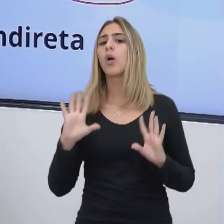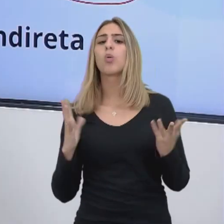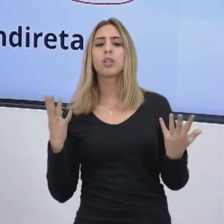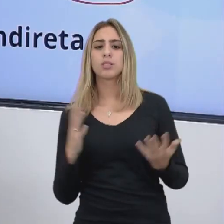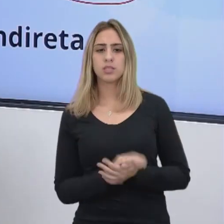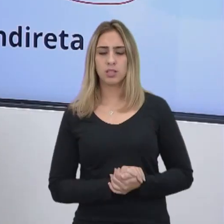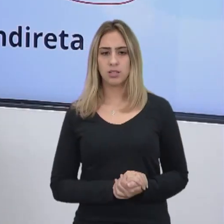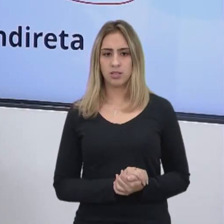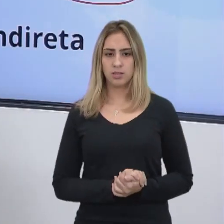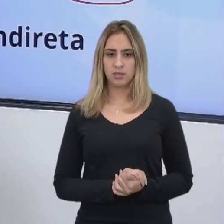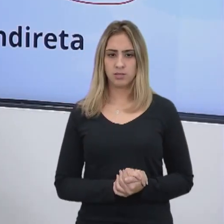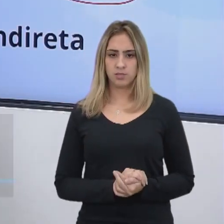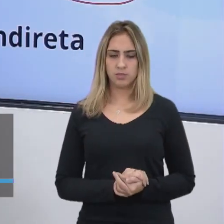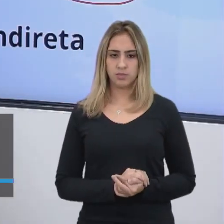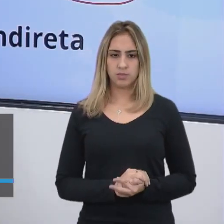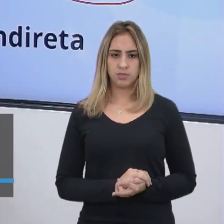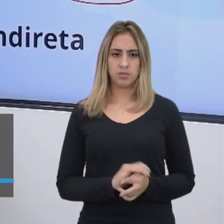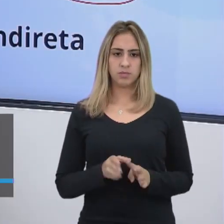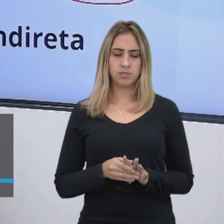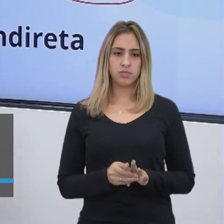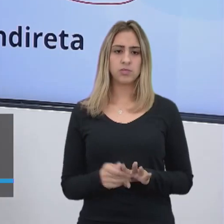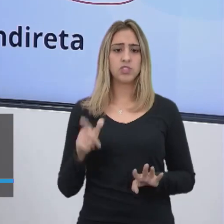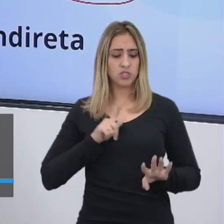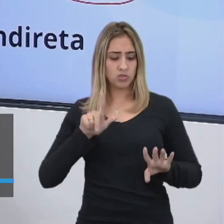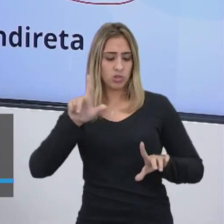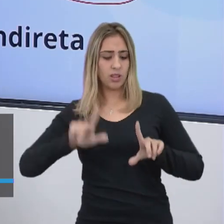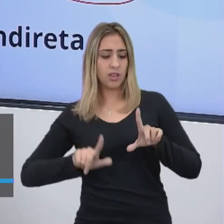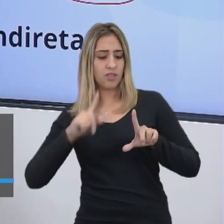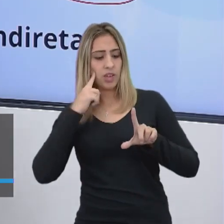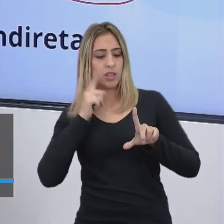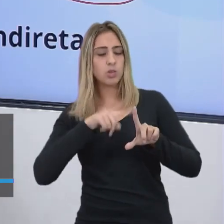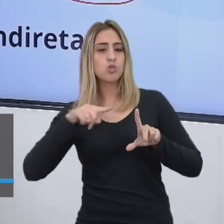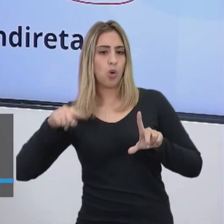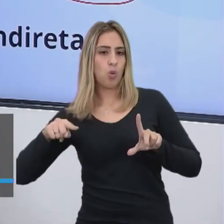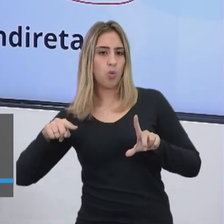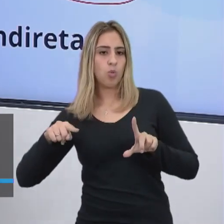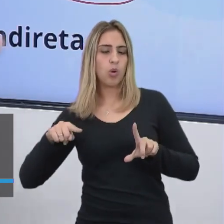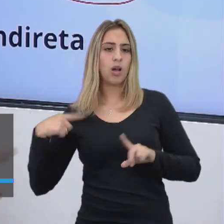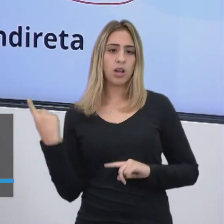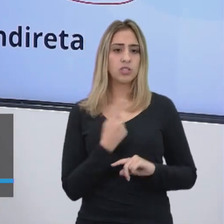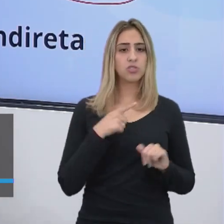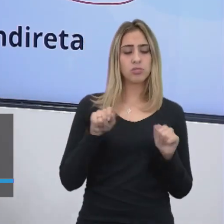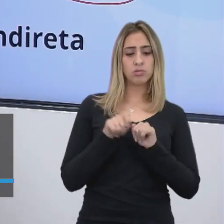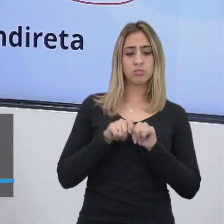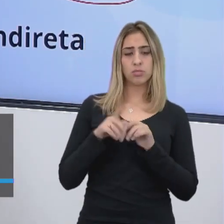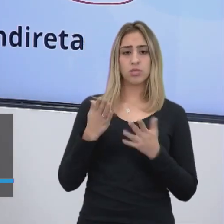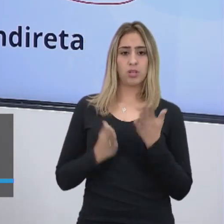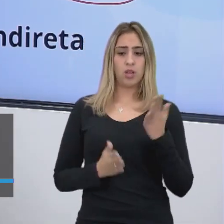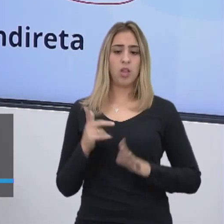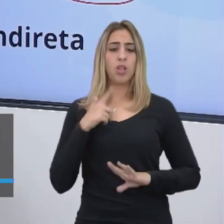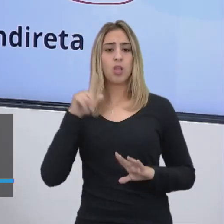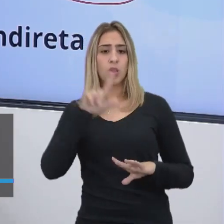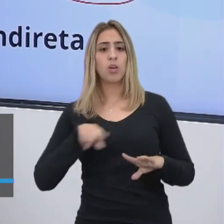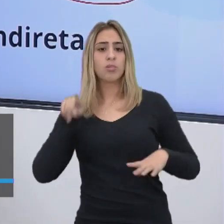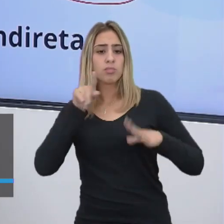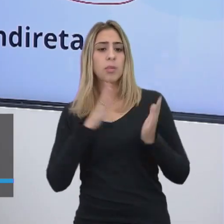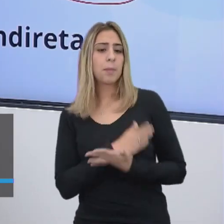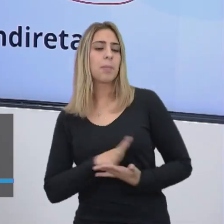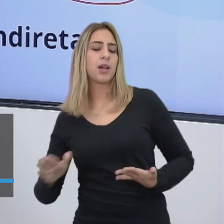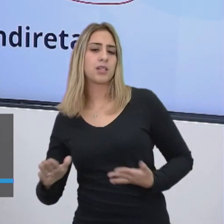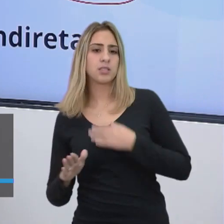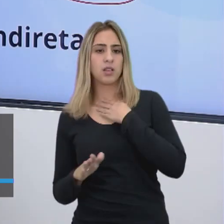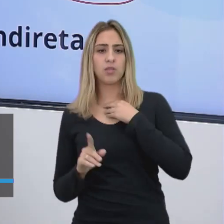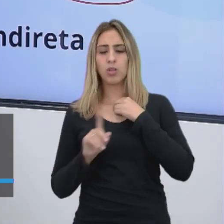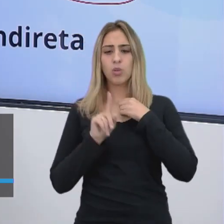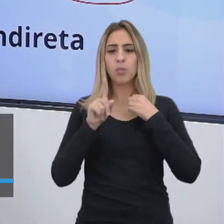acontecia? A gente tinha a TV e o rádio. E a gente estava suscetível, obviamente, ao que aquilo passava. E